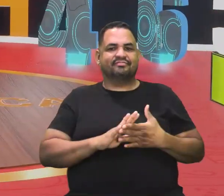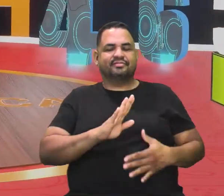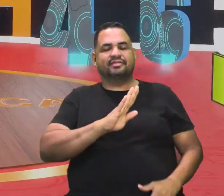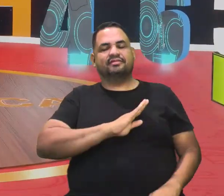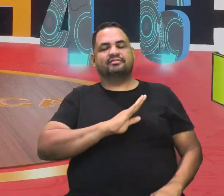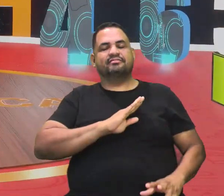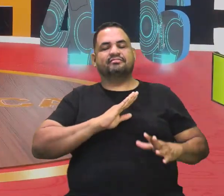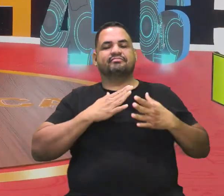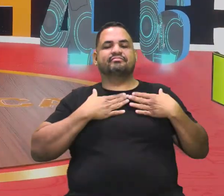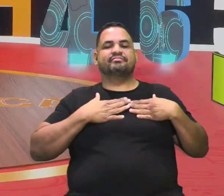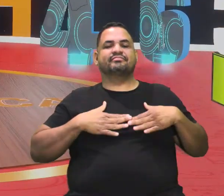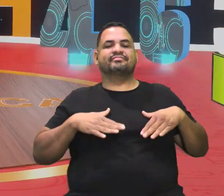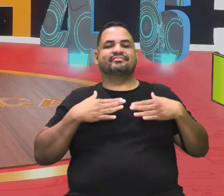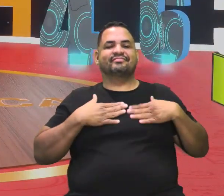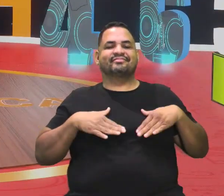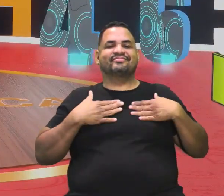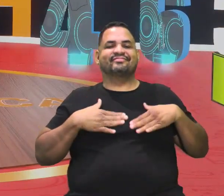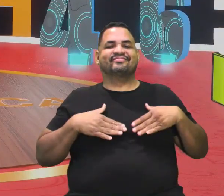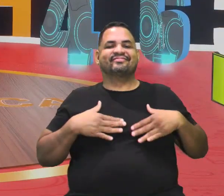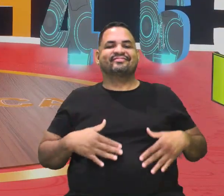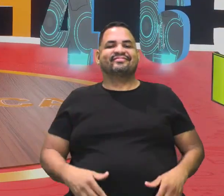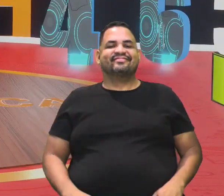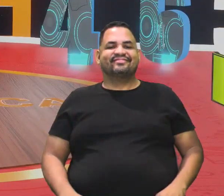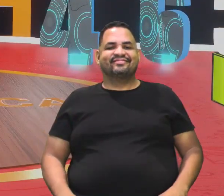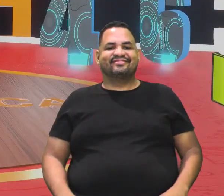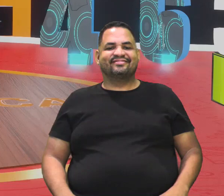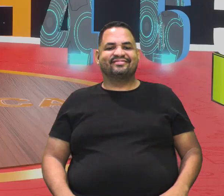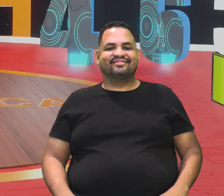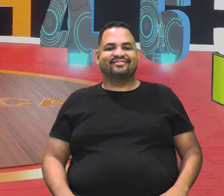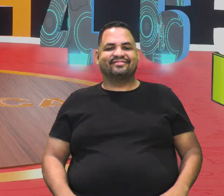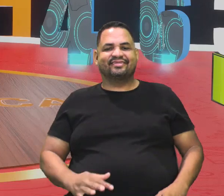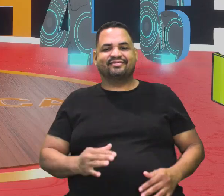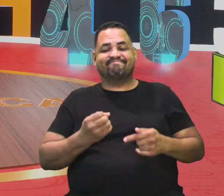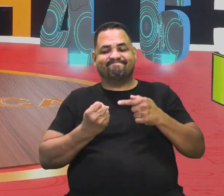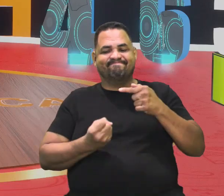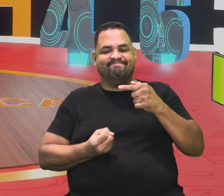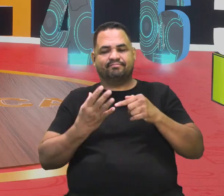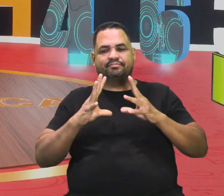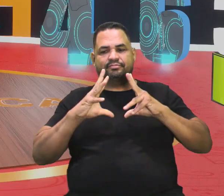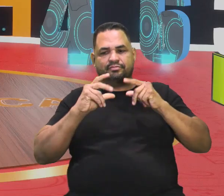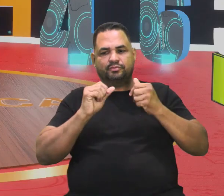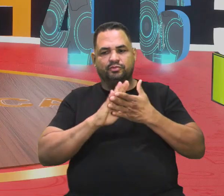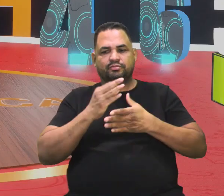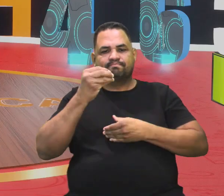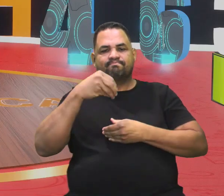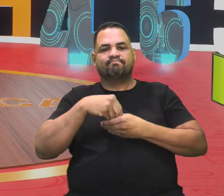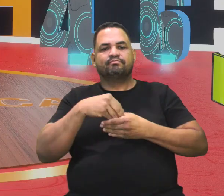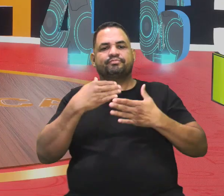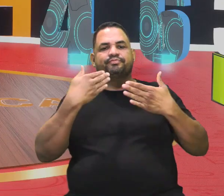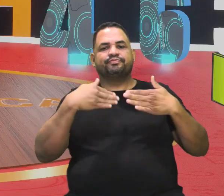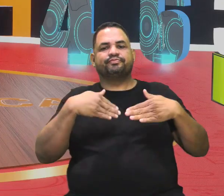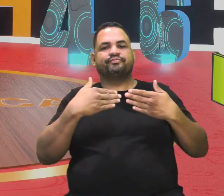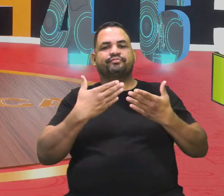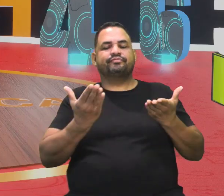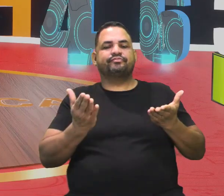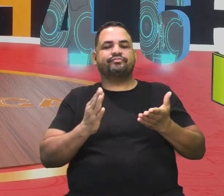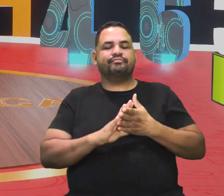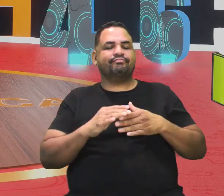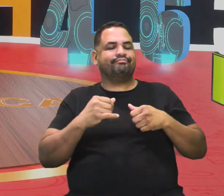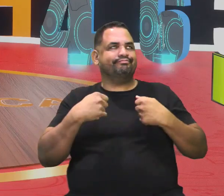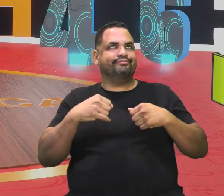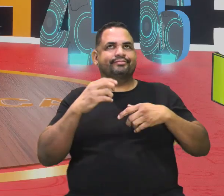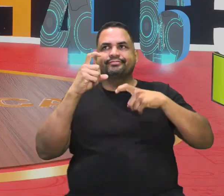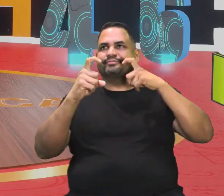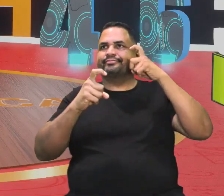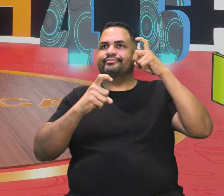tá tranquilo, tá favorável, tá tranquilo, tá favorável. As fórmulas estão todas na prova. Olha aí, que não generosidade. Não